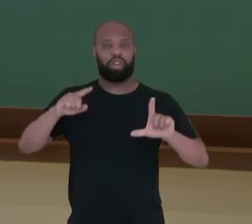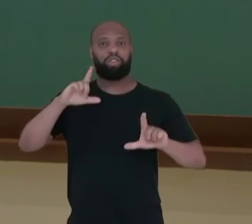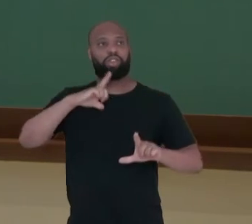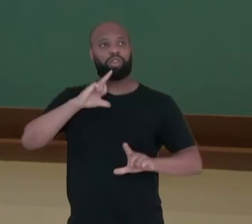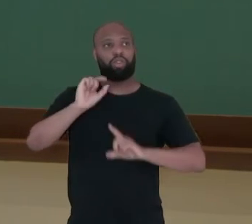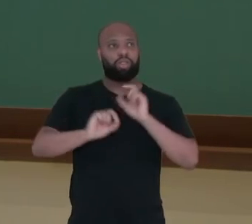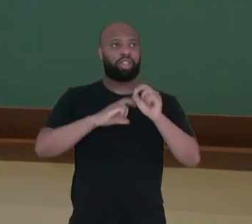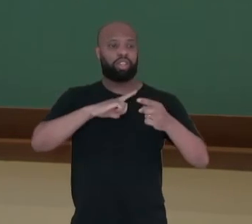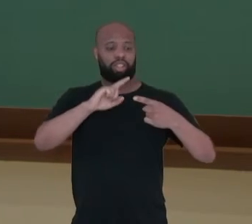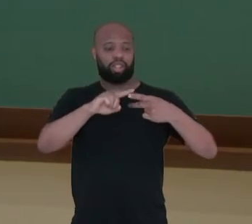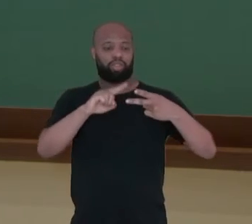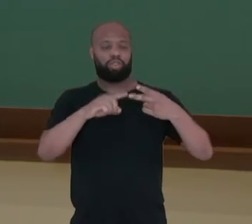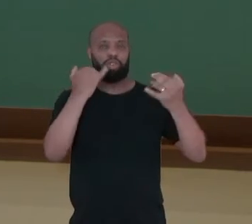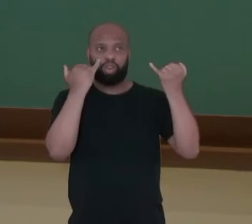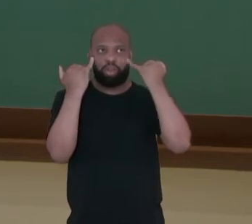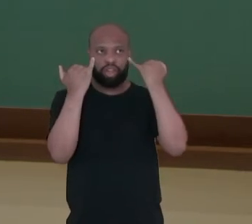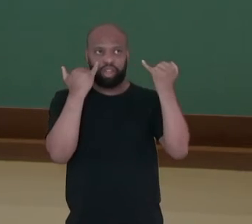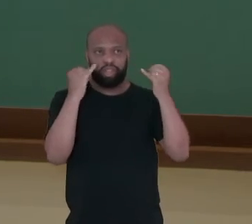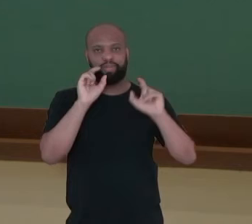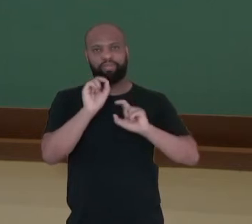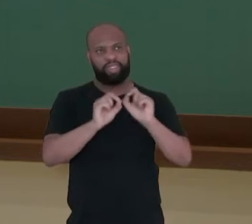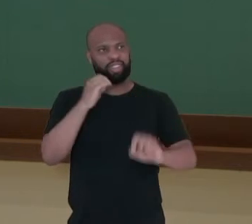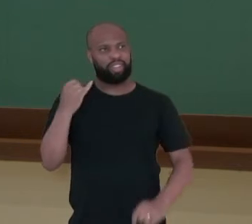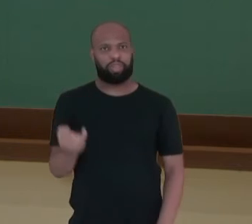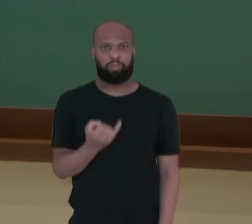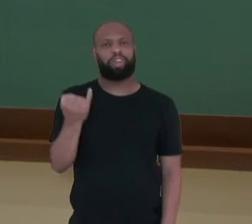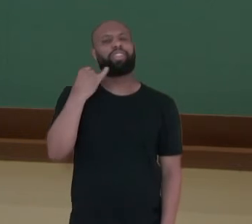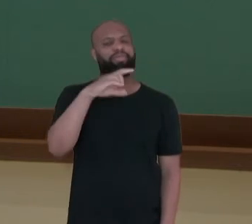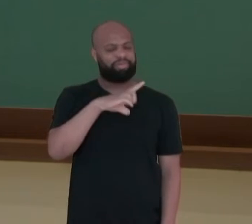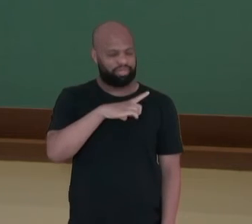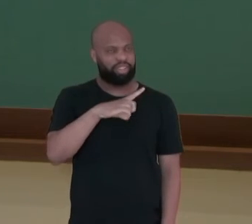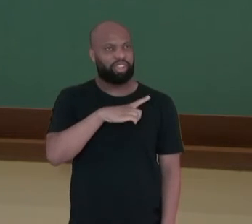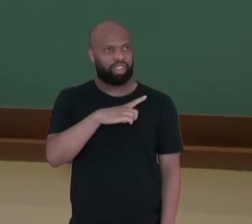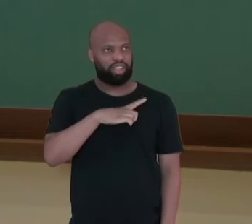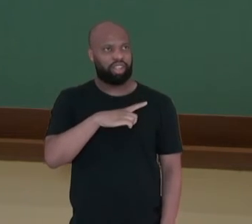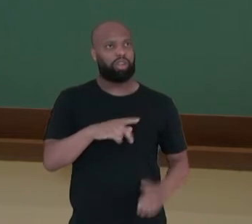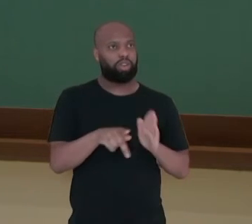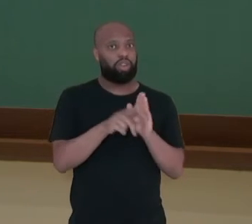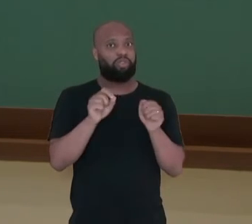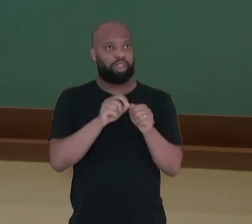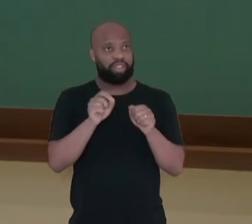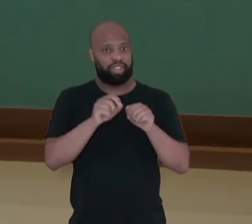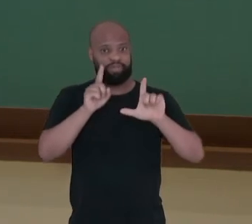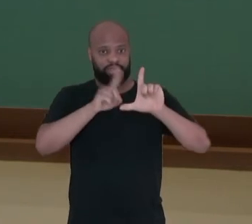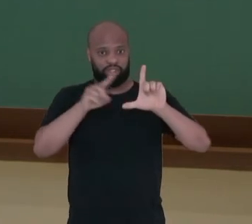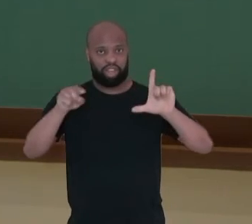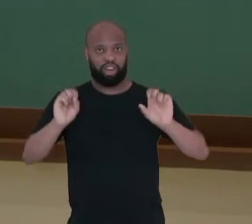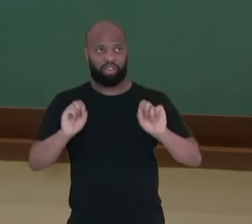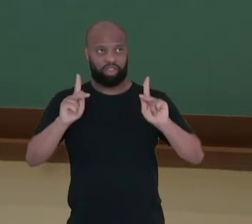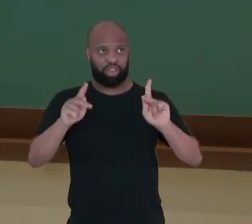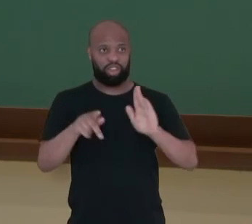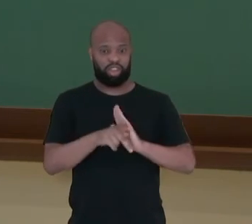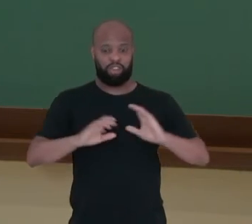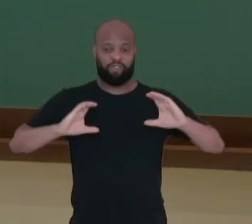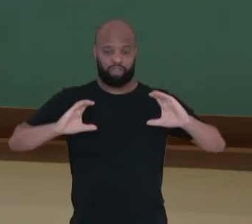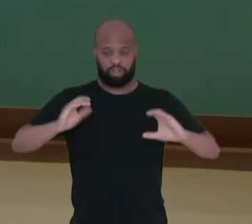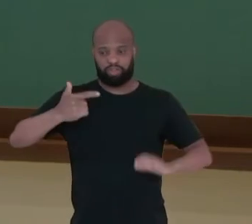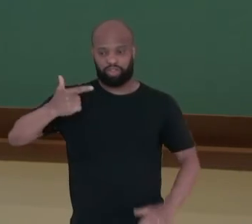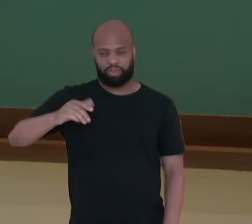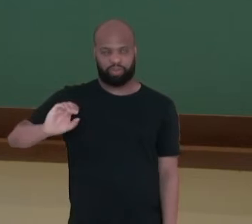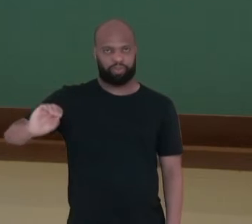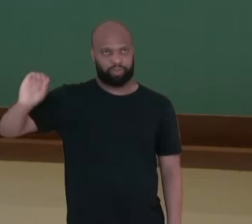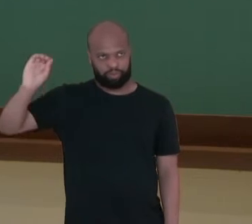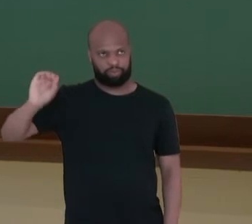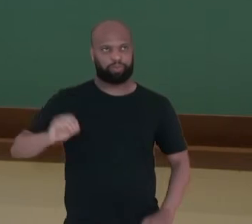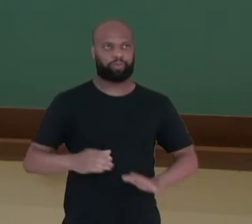duas informações que são extremamente importantes na construção de um gráfico de função quadrática. Tá